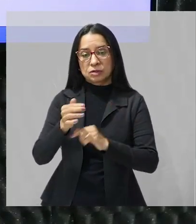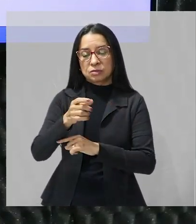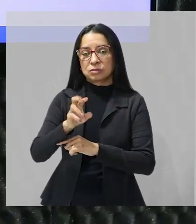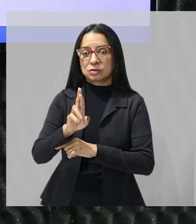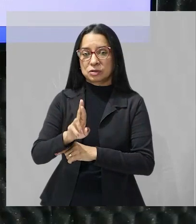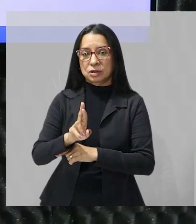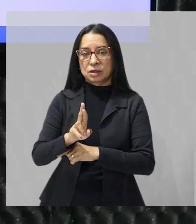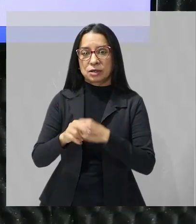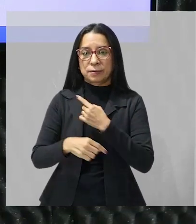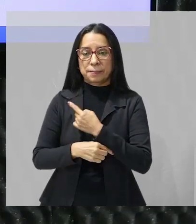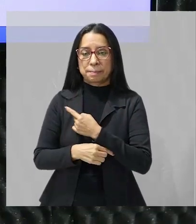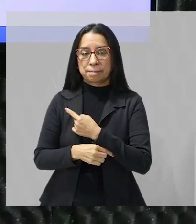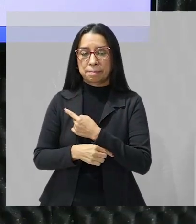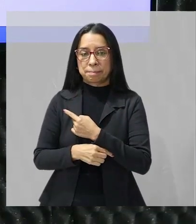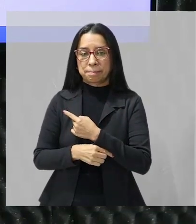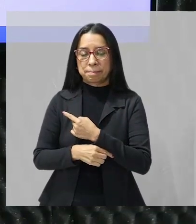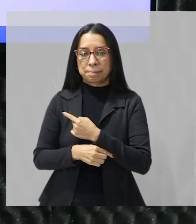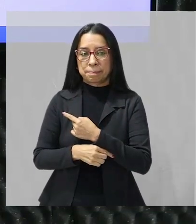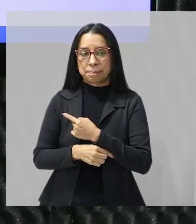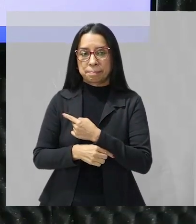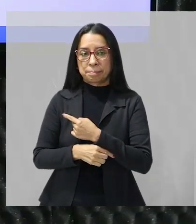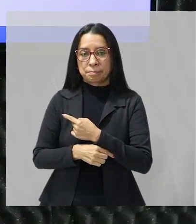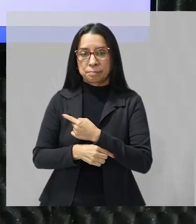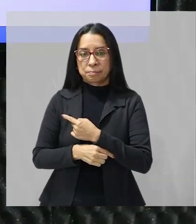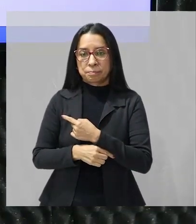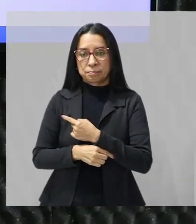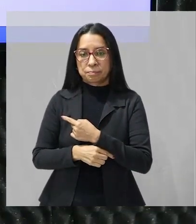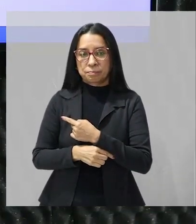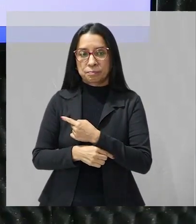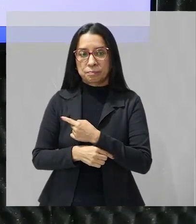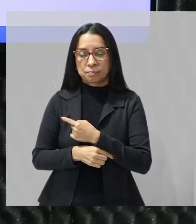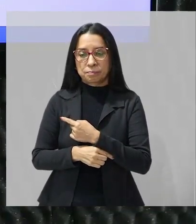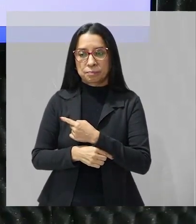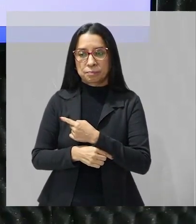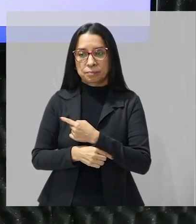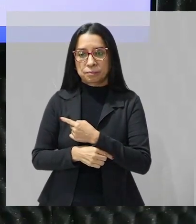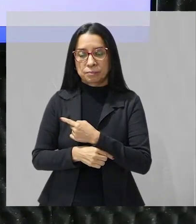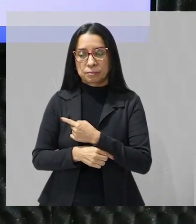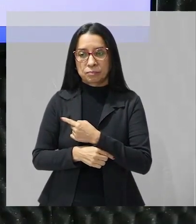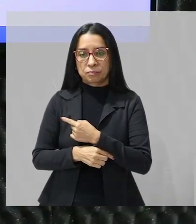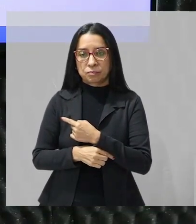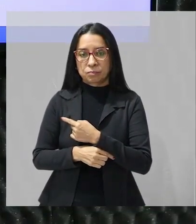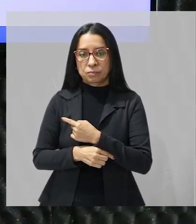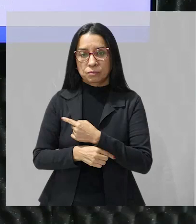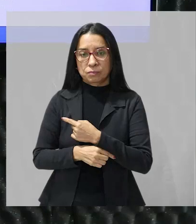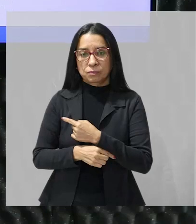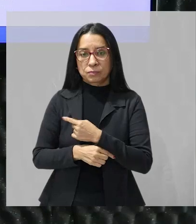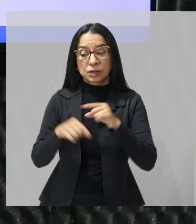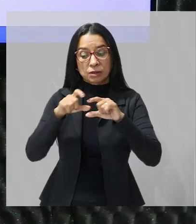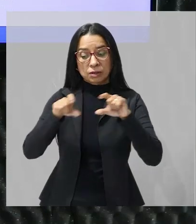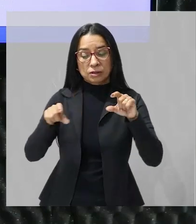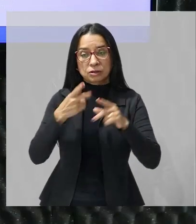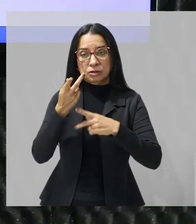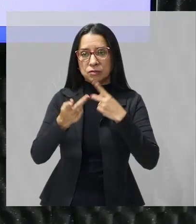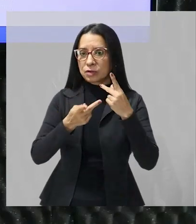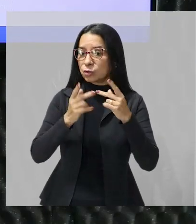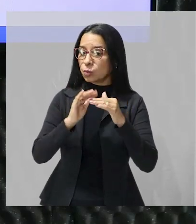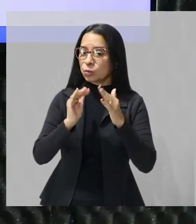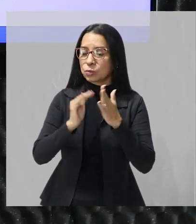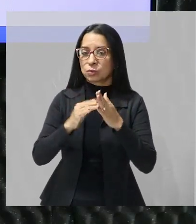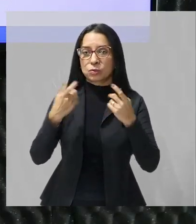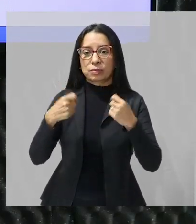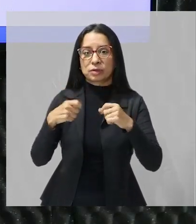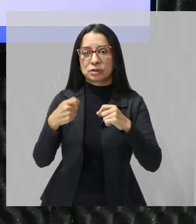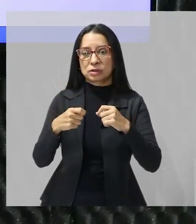de escoamento da partícula seja máxima. Gente, o enunciado, ele já te deu a dica de tudo que tu precisa. Tu olhou